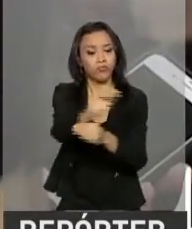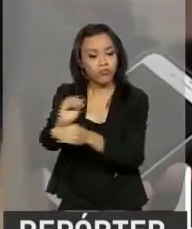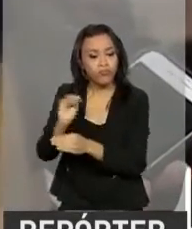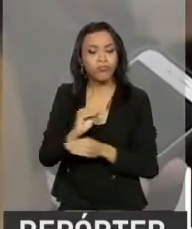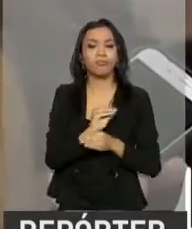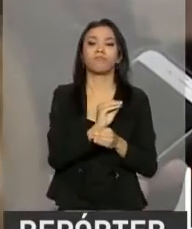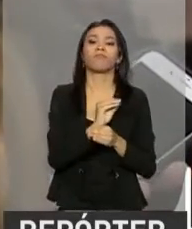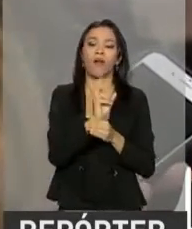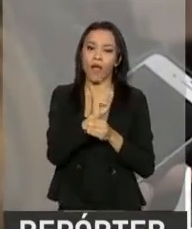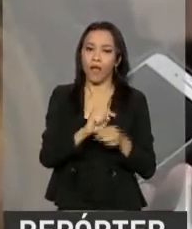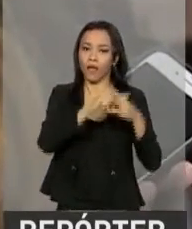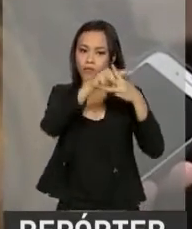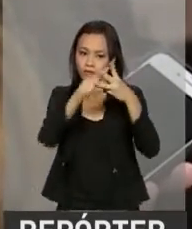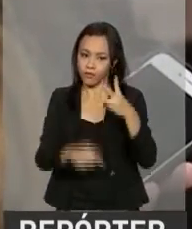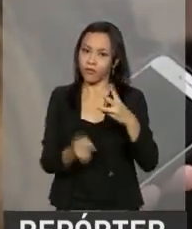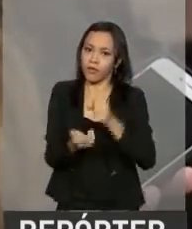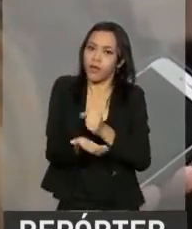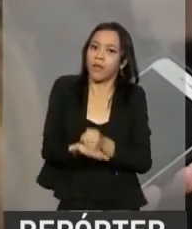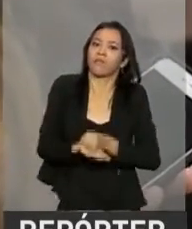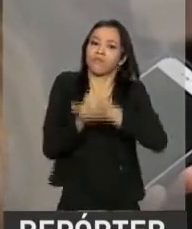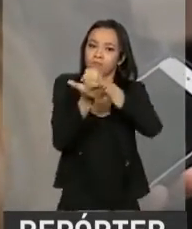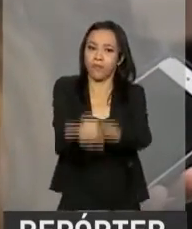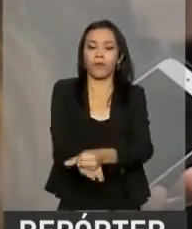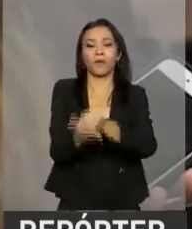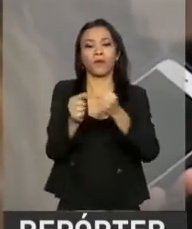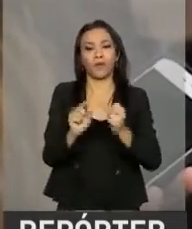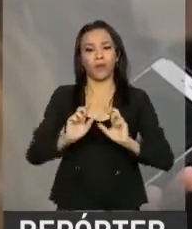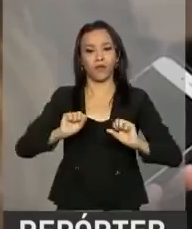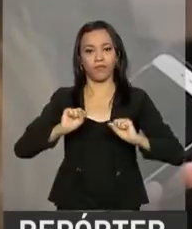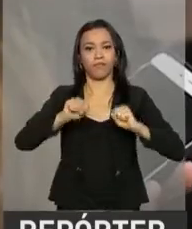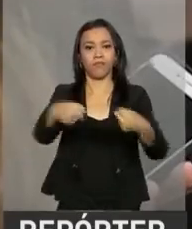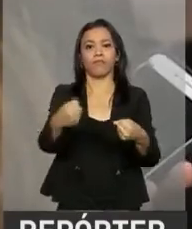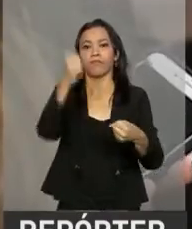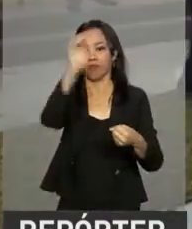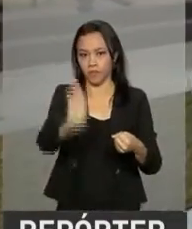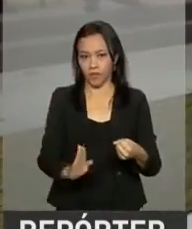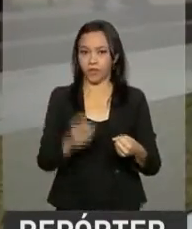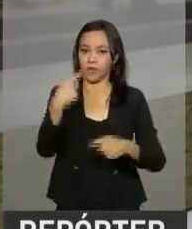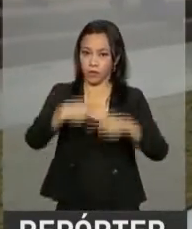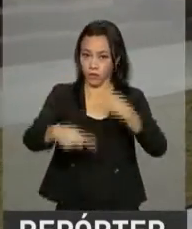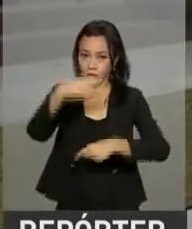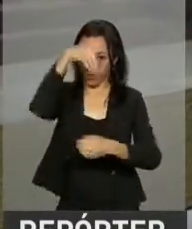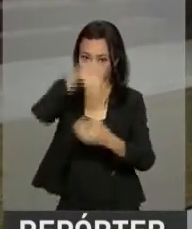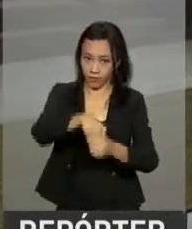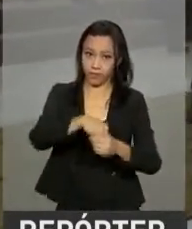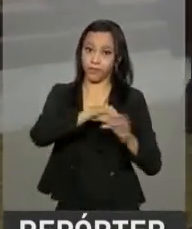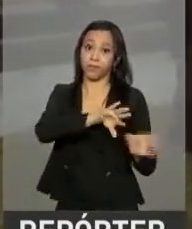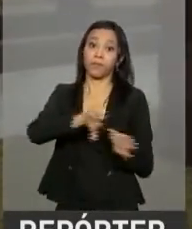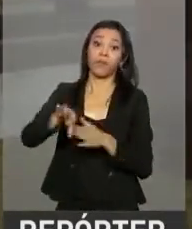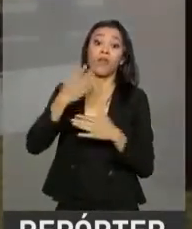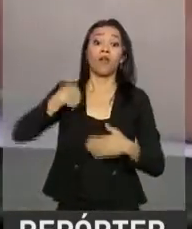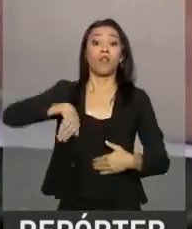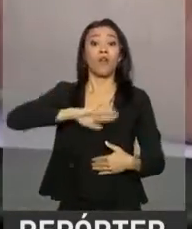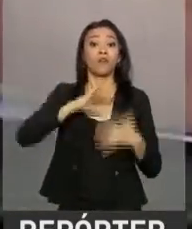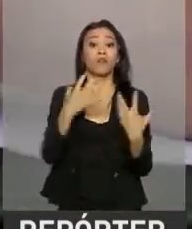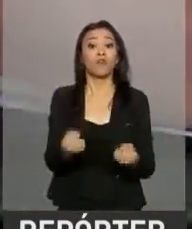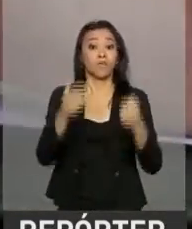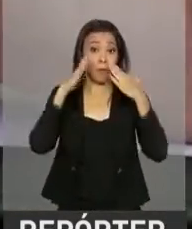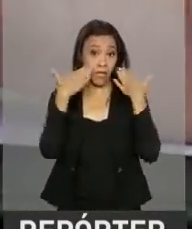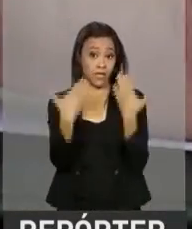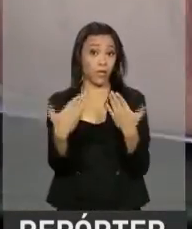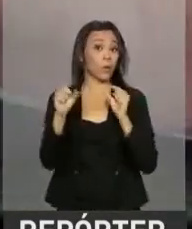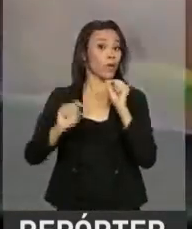tripé onde se assenta, digamos, a política externa brasileira. Nós vamos apresentar o